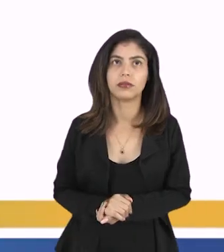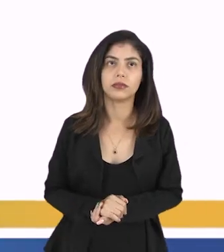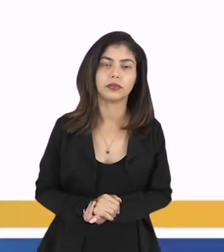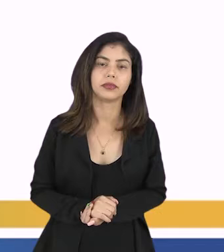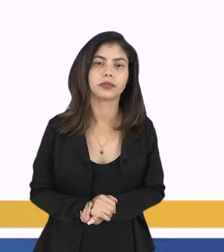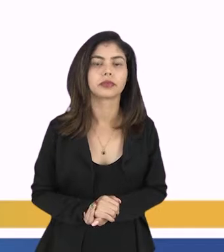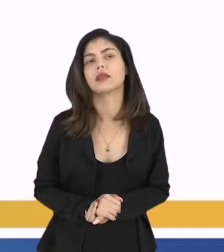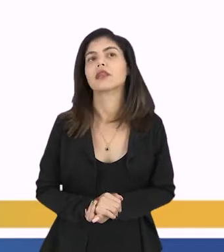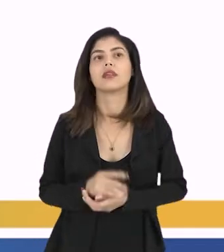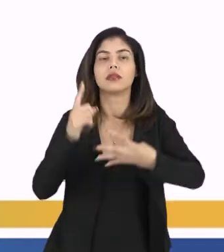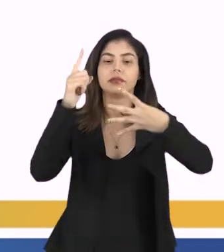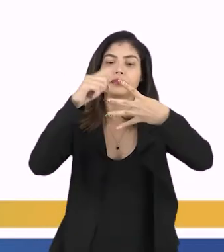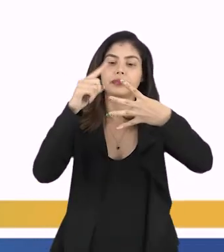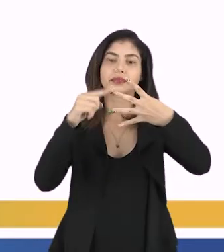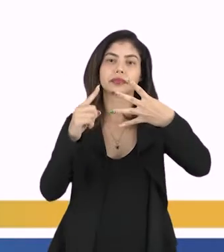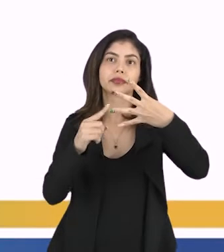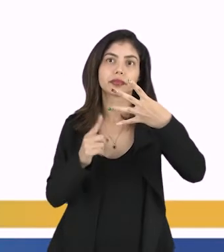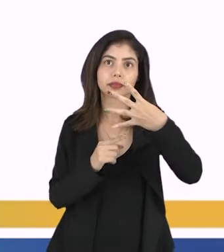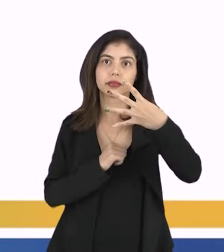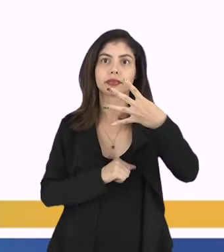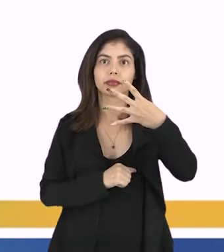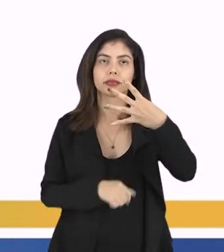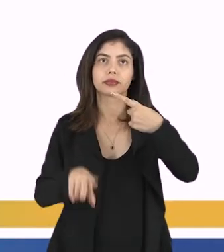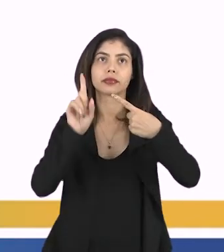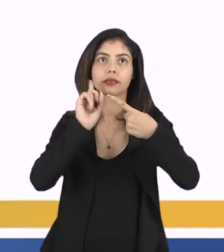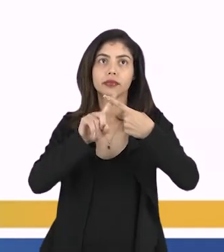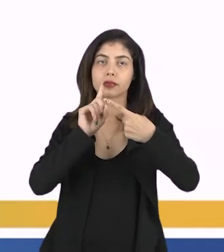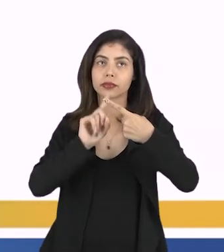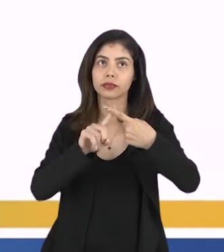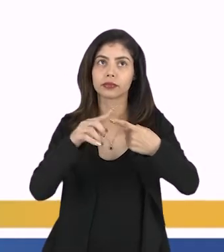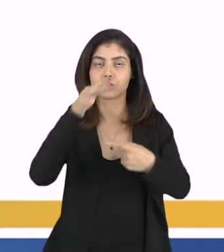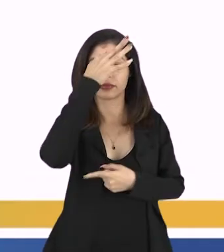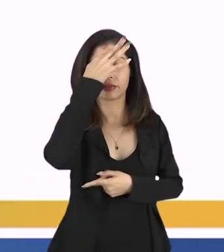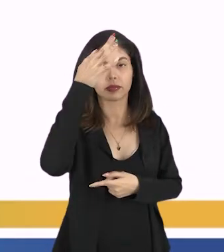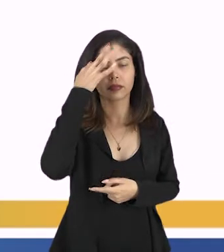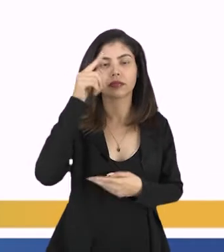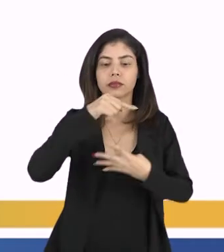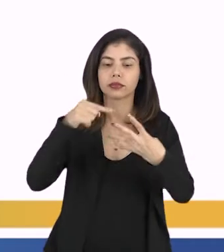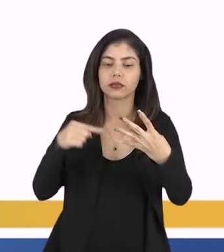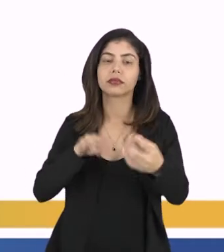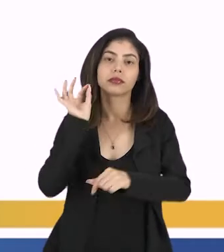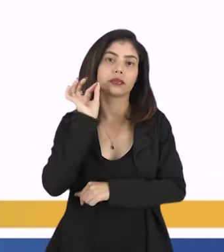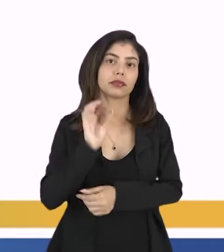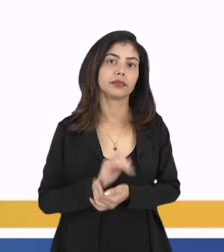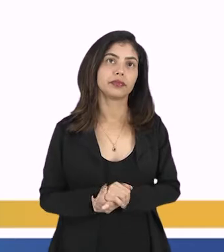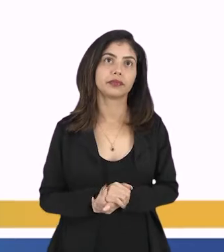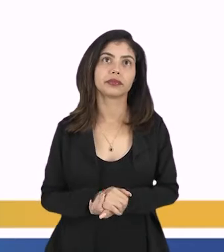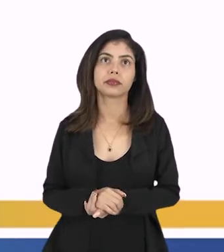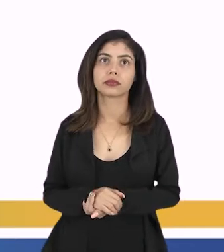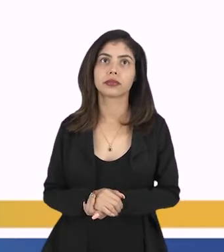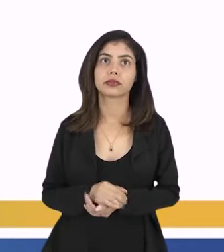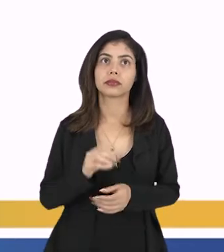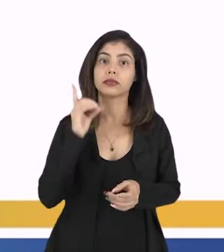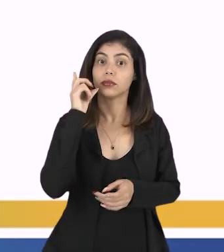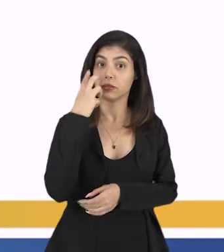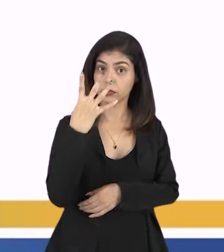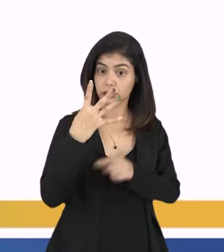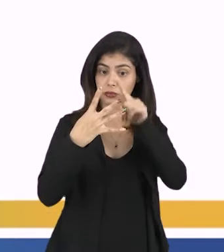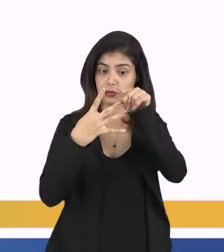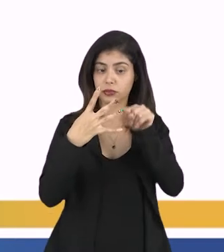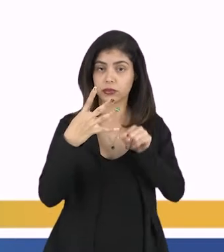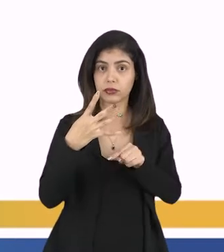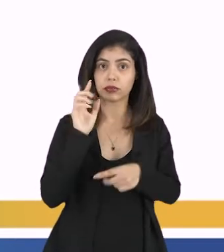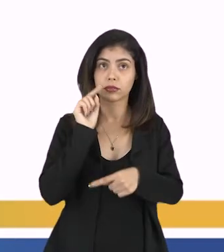prosseguir. Os 4 períodos da filosofia, tá? Lembre-se que a filosofia está dividida didaticamente em 4